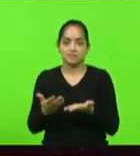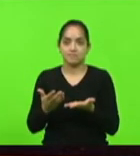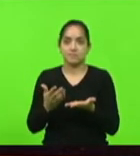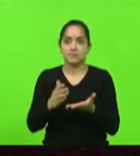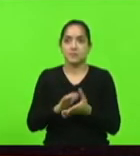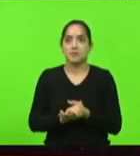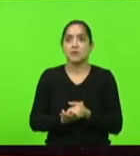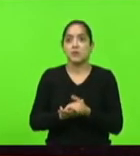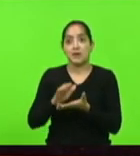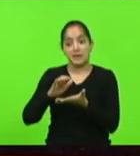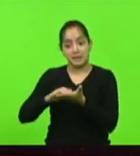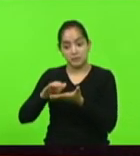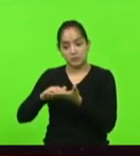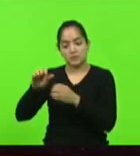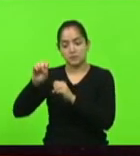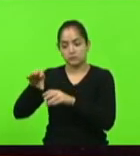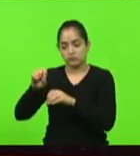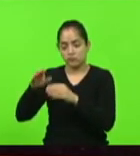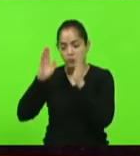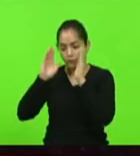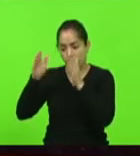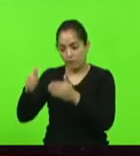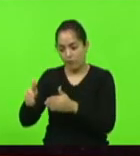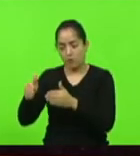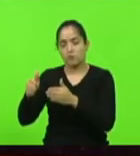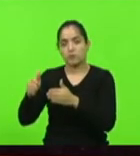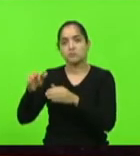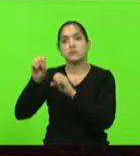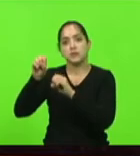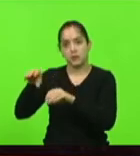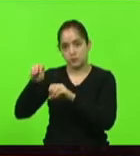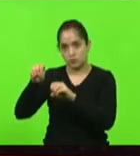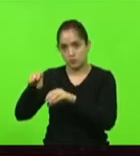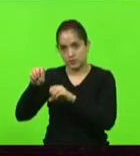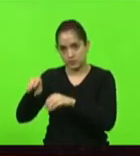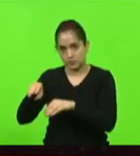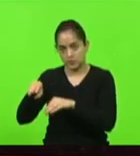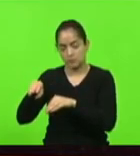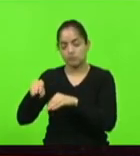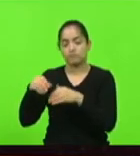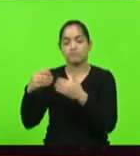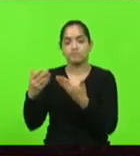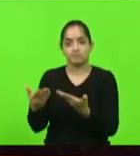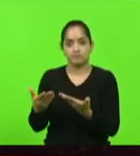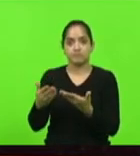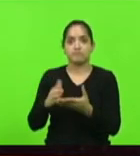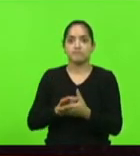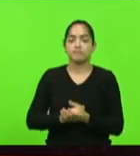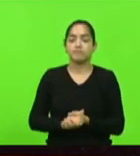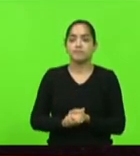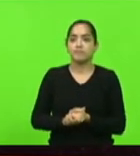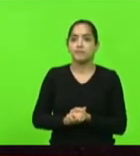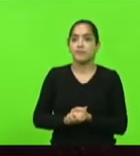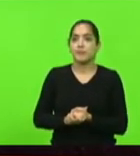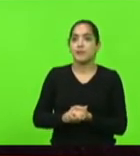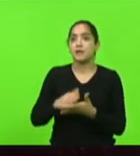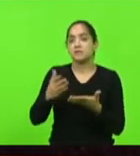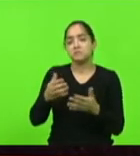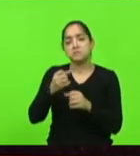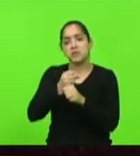educação cuidava da educação, seja do seu aspecto didático, mas também das